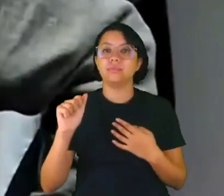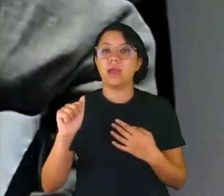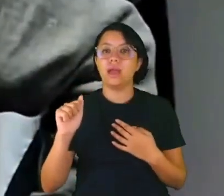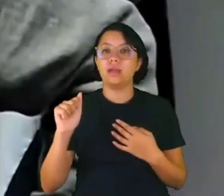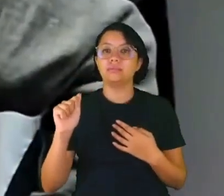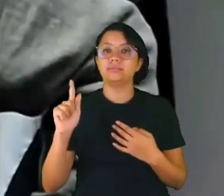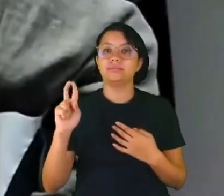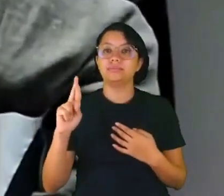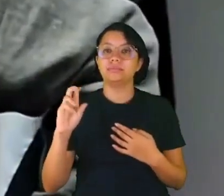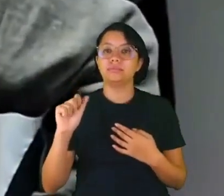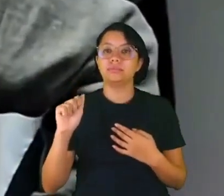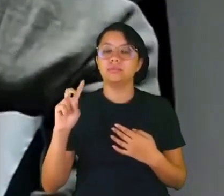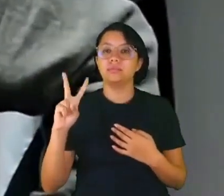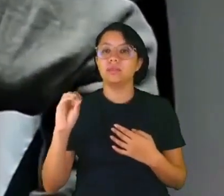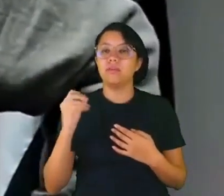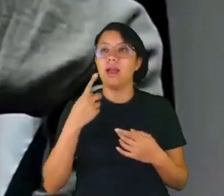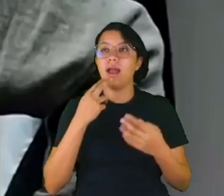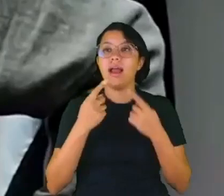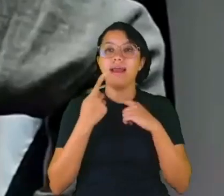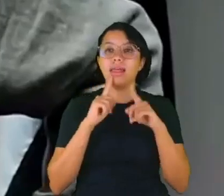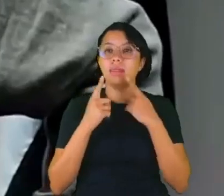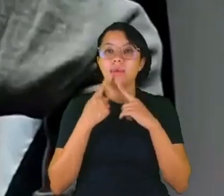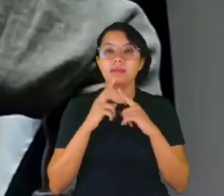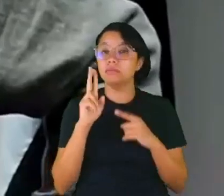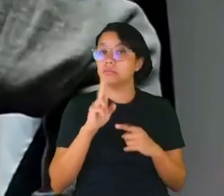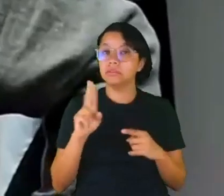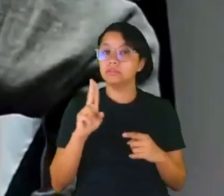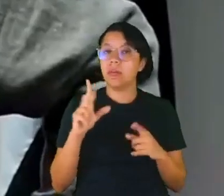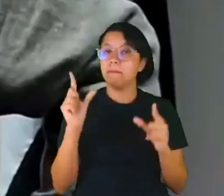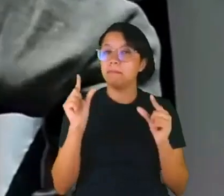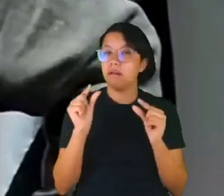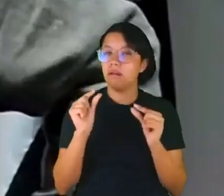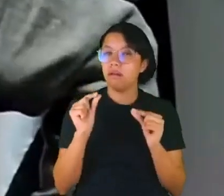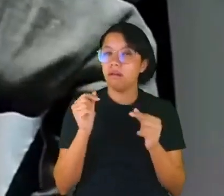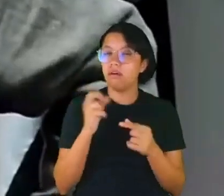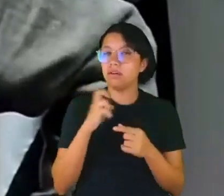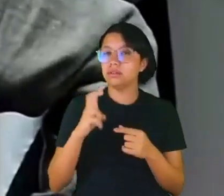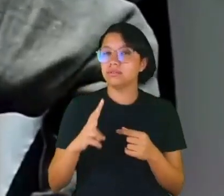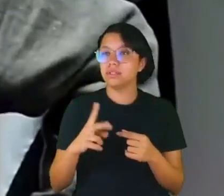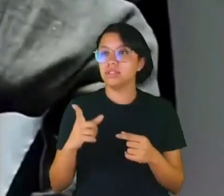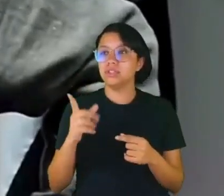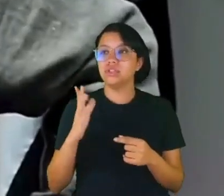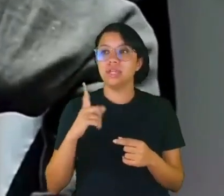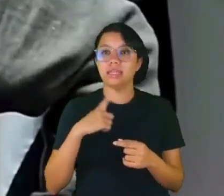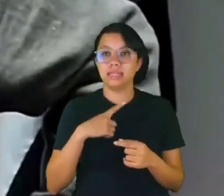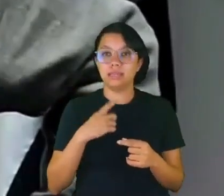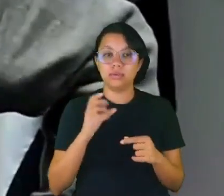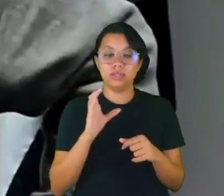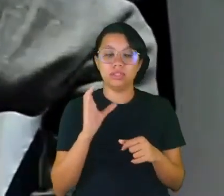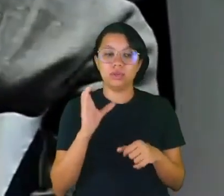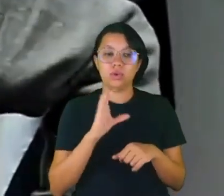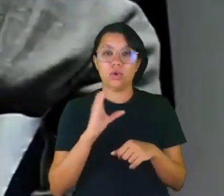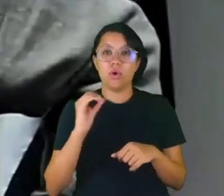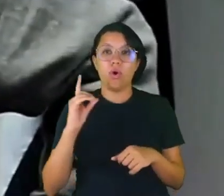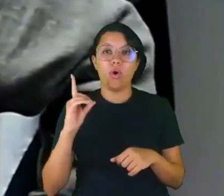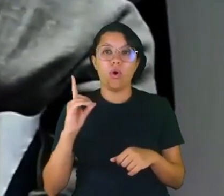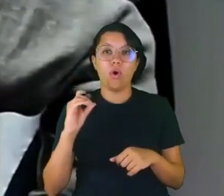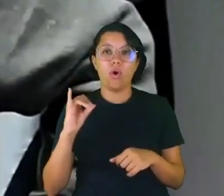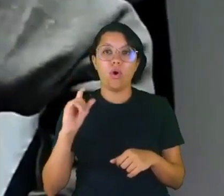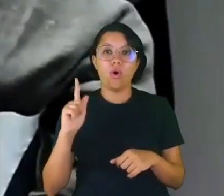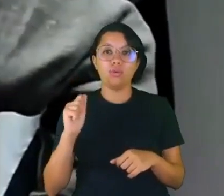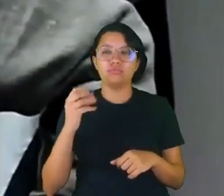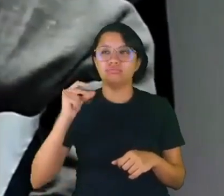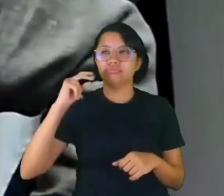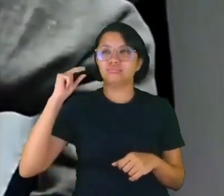A reclamação não está sendo usada. Pouquíssimas vezes, olha, nós já temos esse código há um bom tempo, e eu que me lembro de